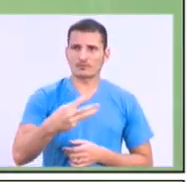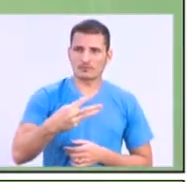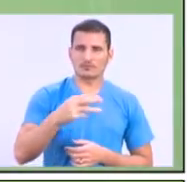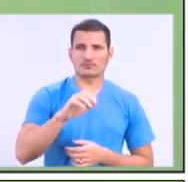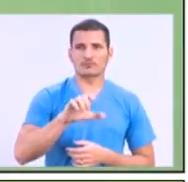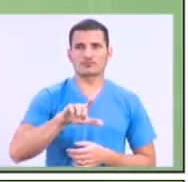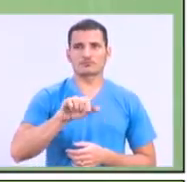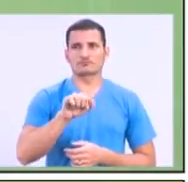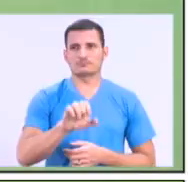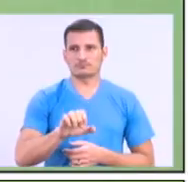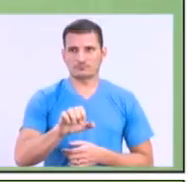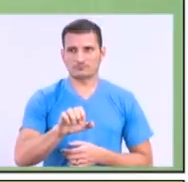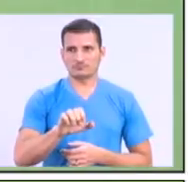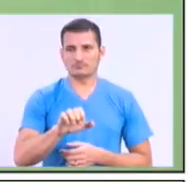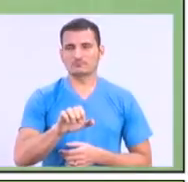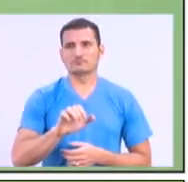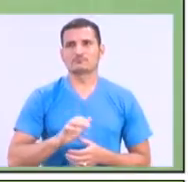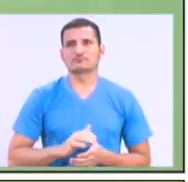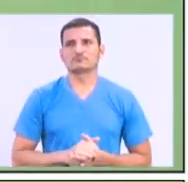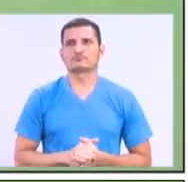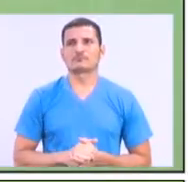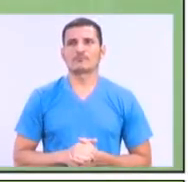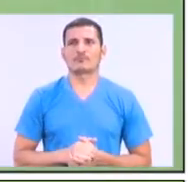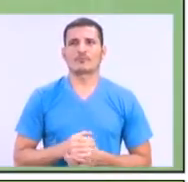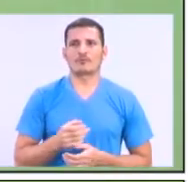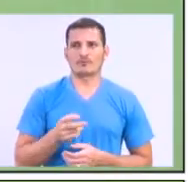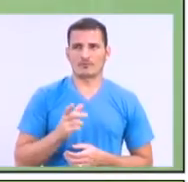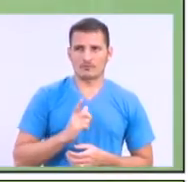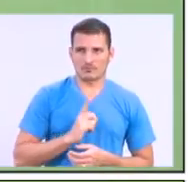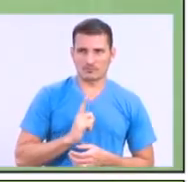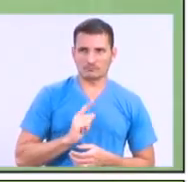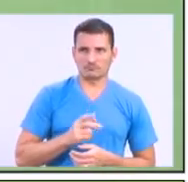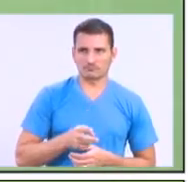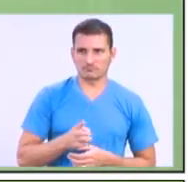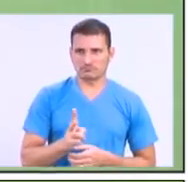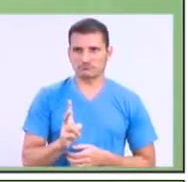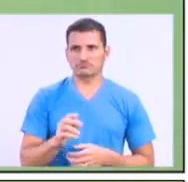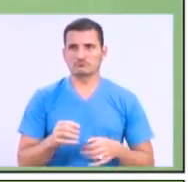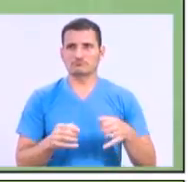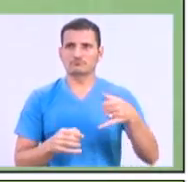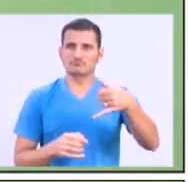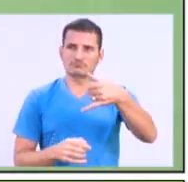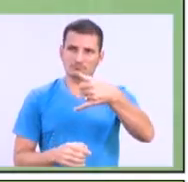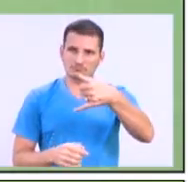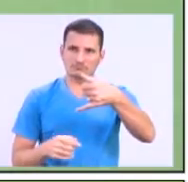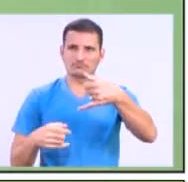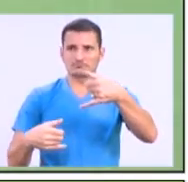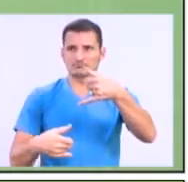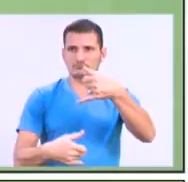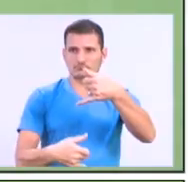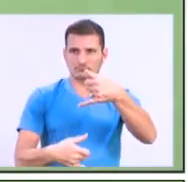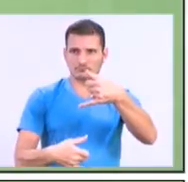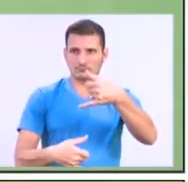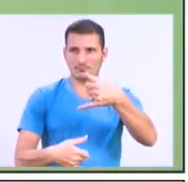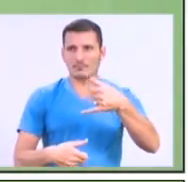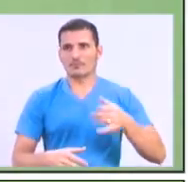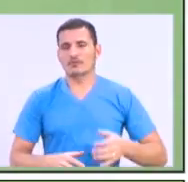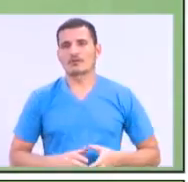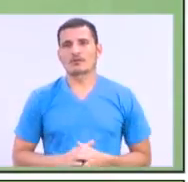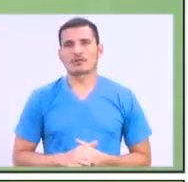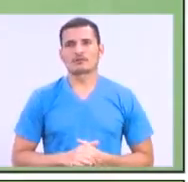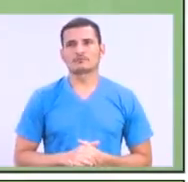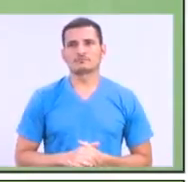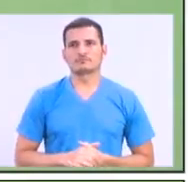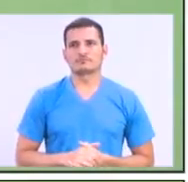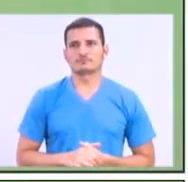declarado. Percebam, abertura de chaves, fechamento de chaves, referente a esse bloco,